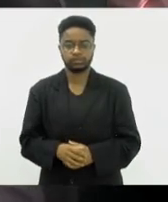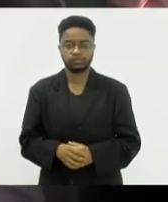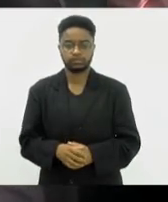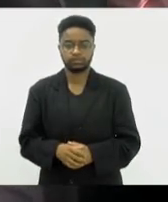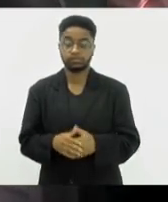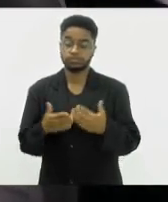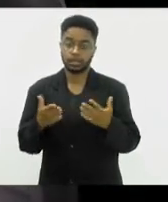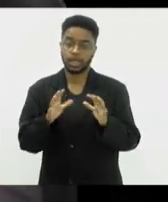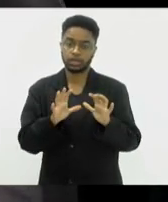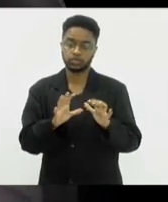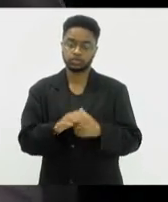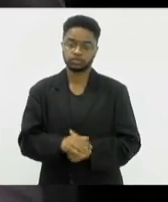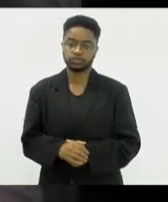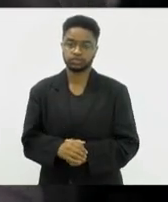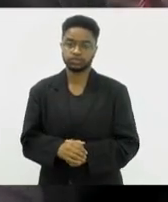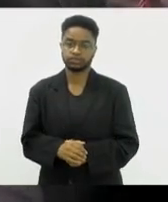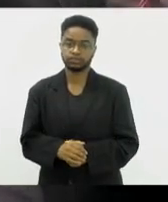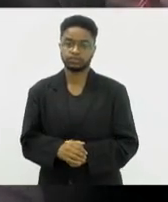Então, é isso.